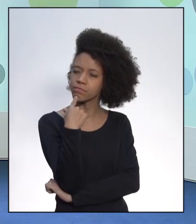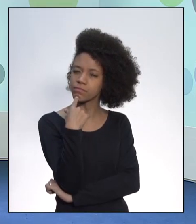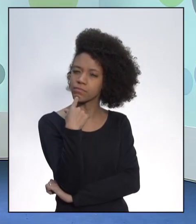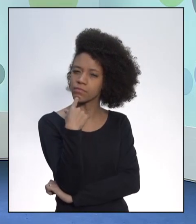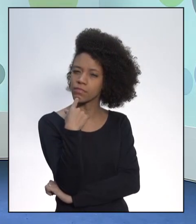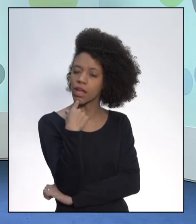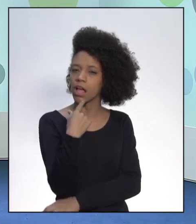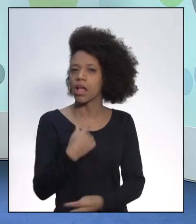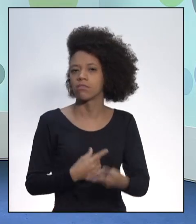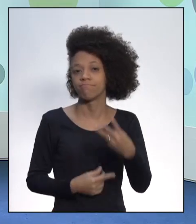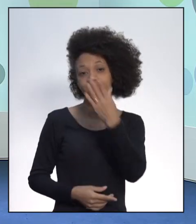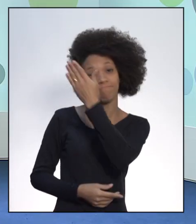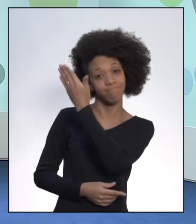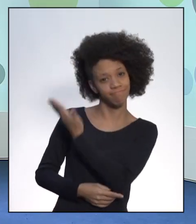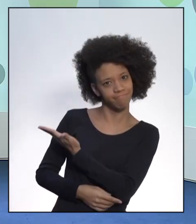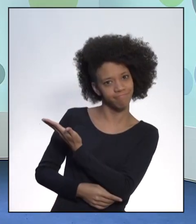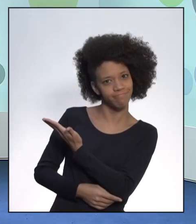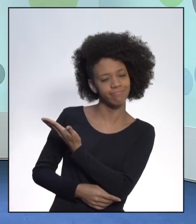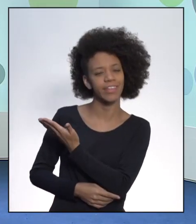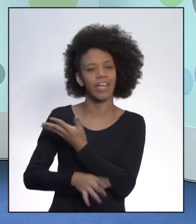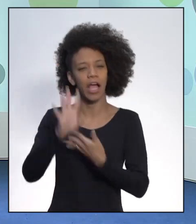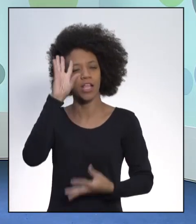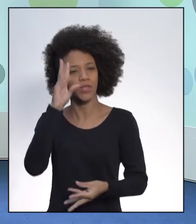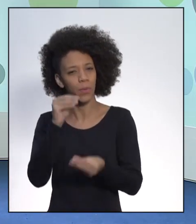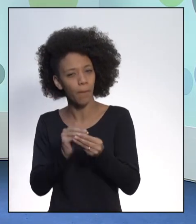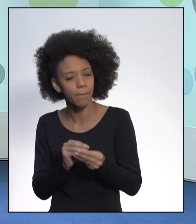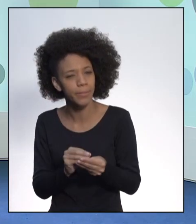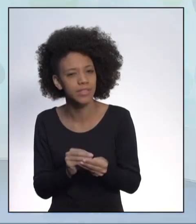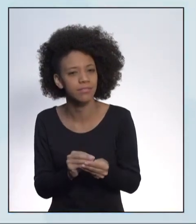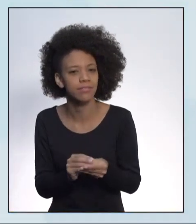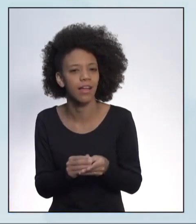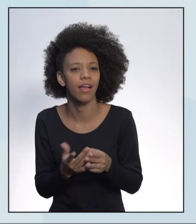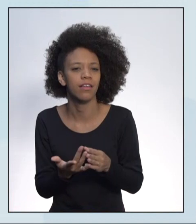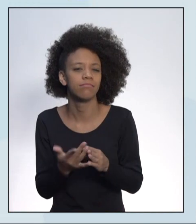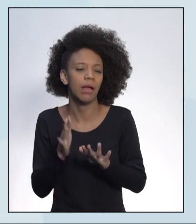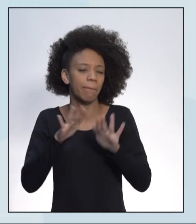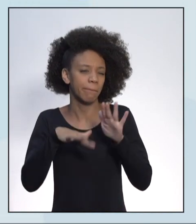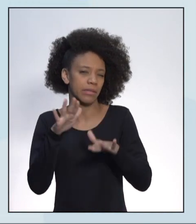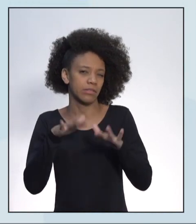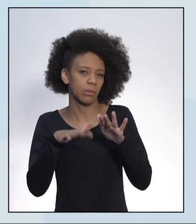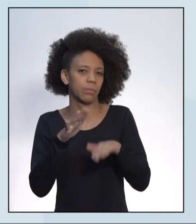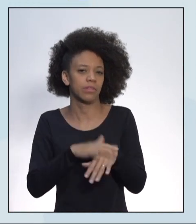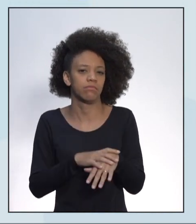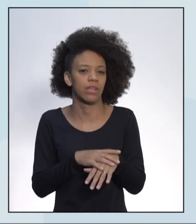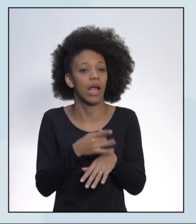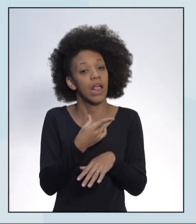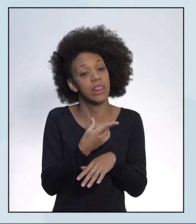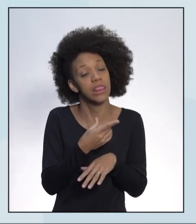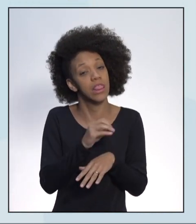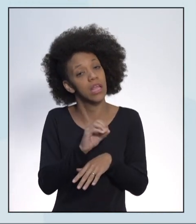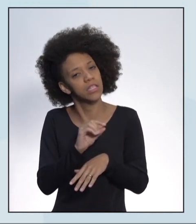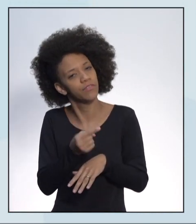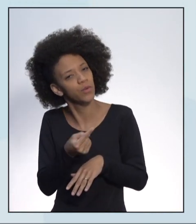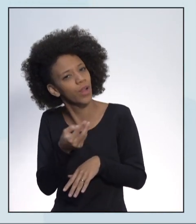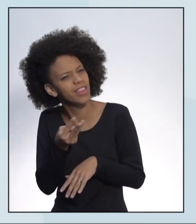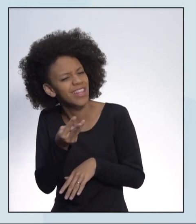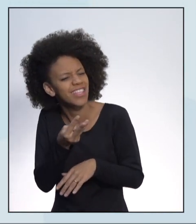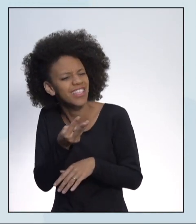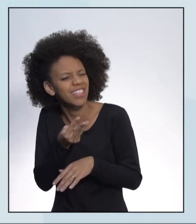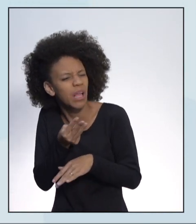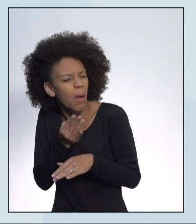3 respostas para você de forma resumida. Olha só, eu falei aproximadamente 10,3, né? Cheguei perto, né,